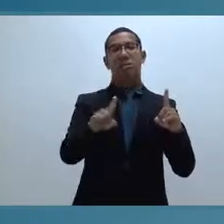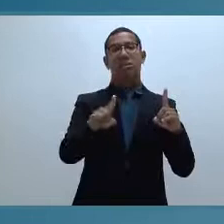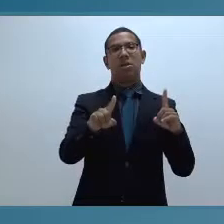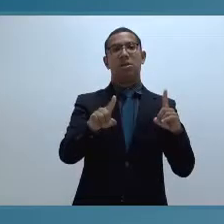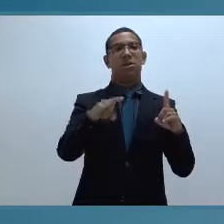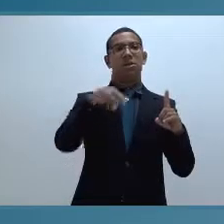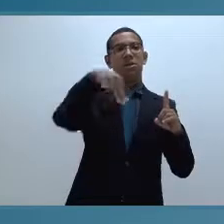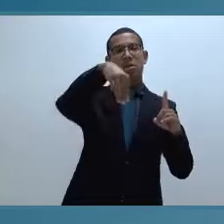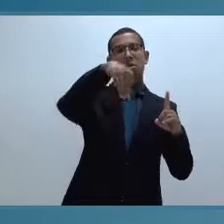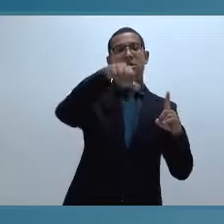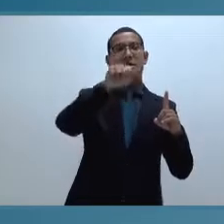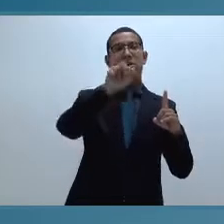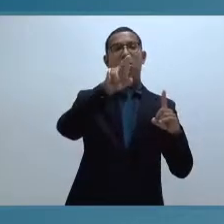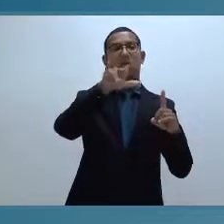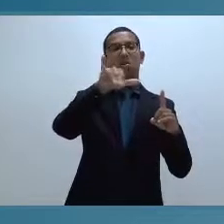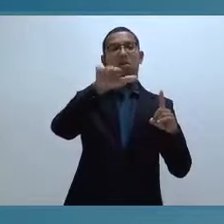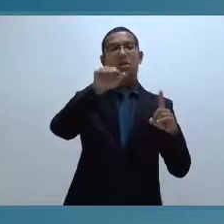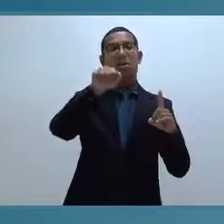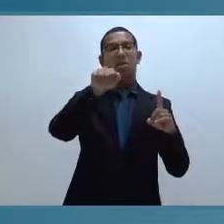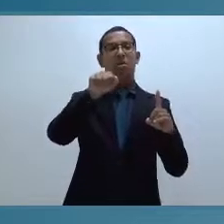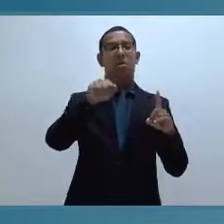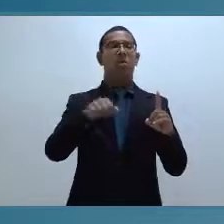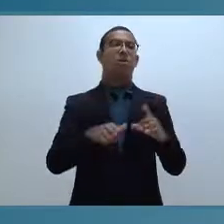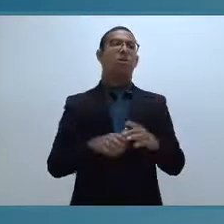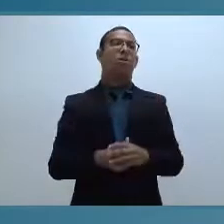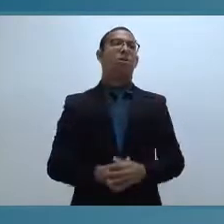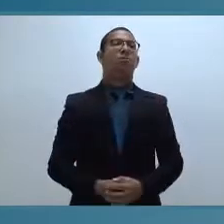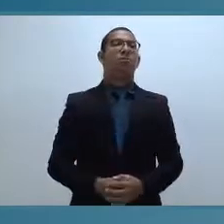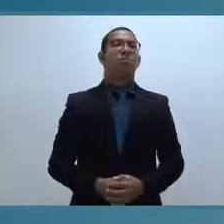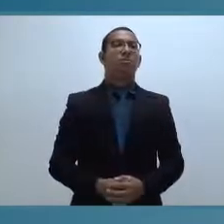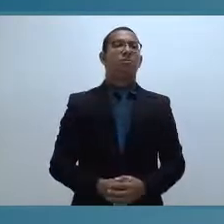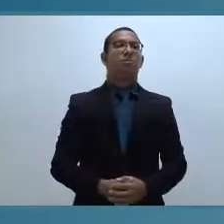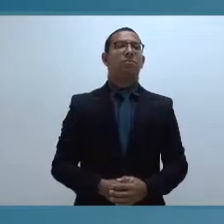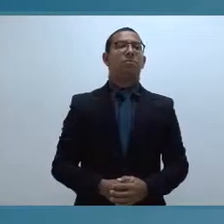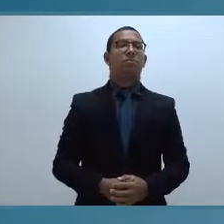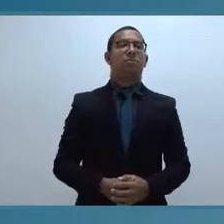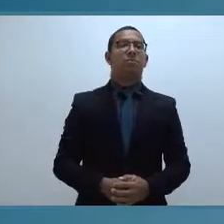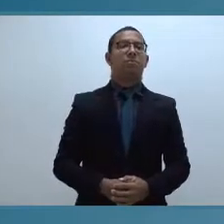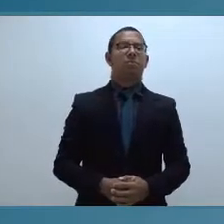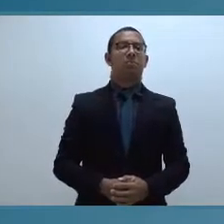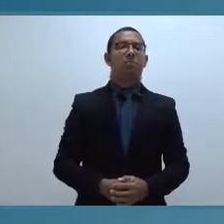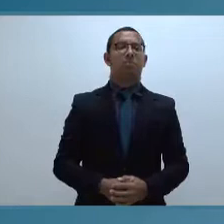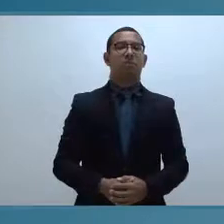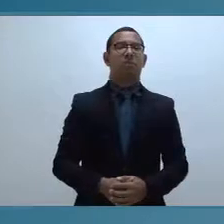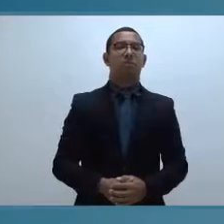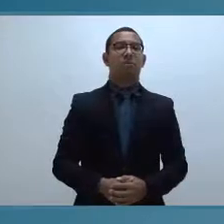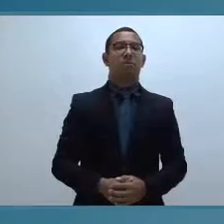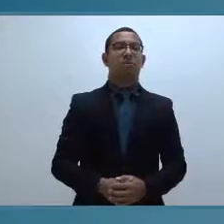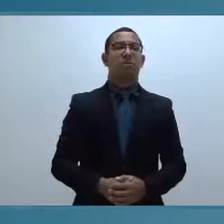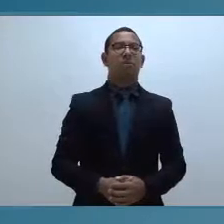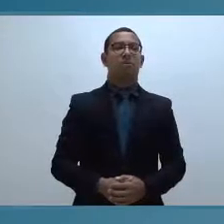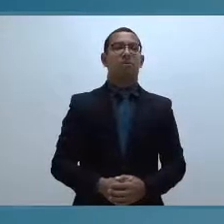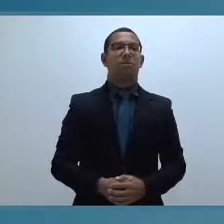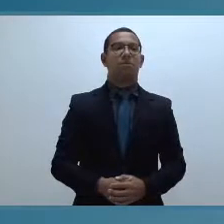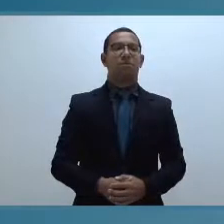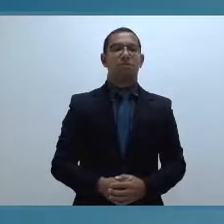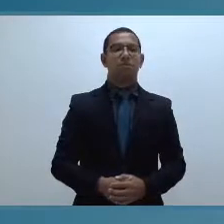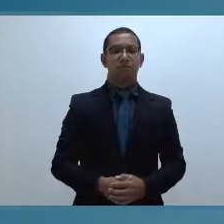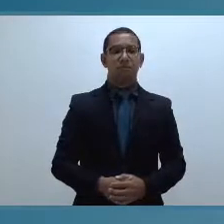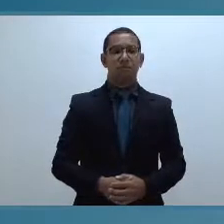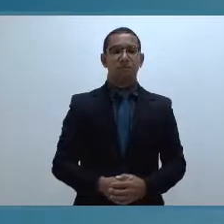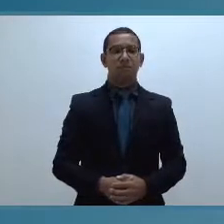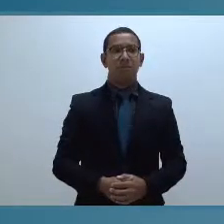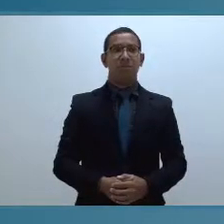Saavedra. Tem desembargador Constantino, desembargadora Saavedra. A